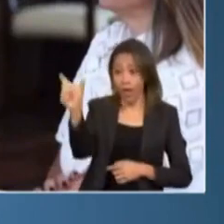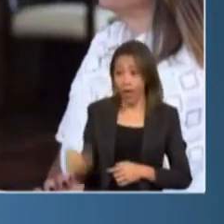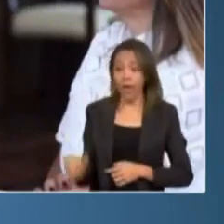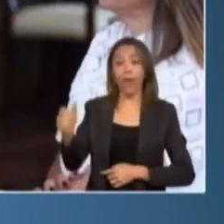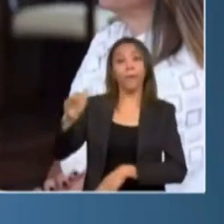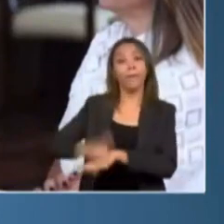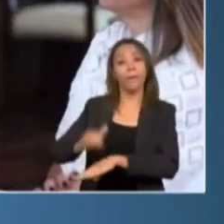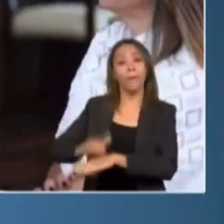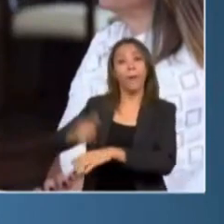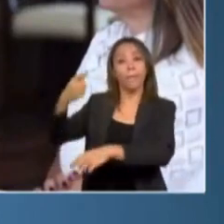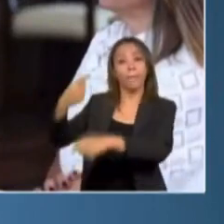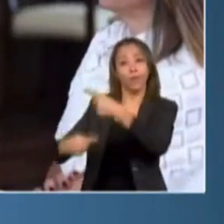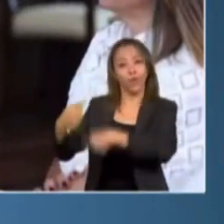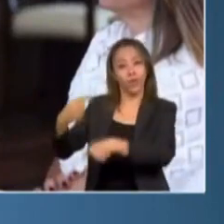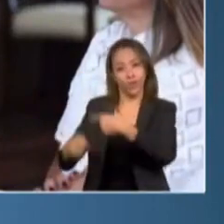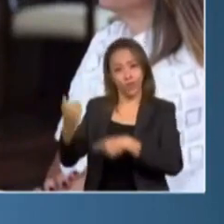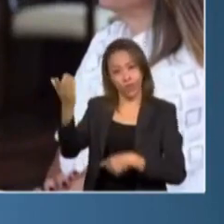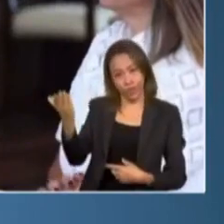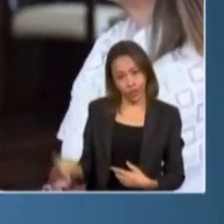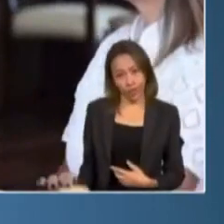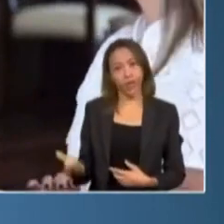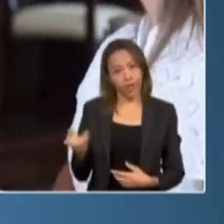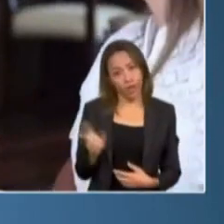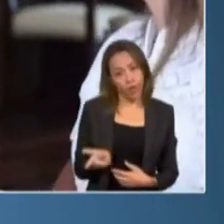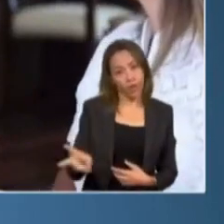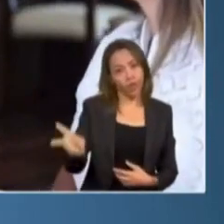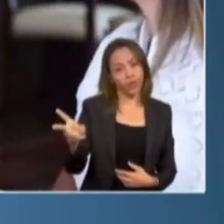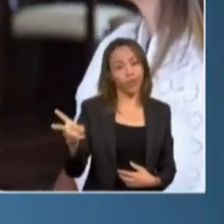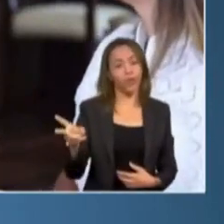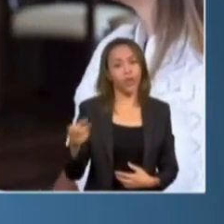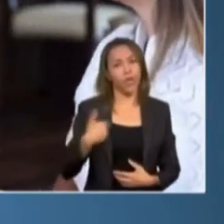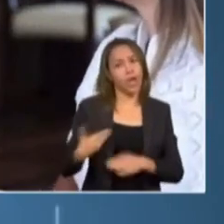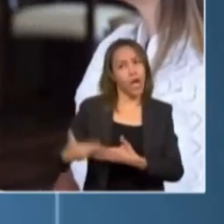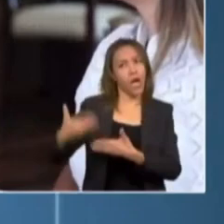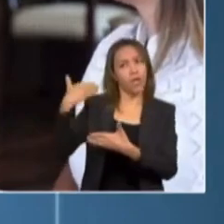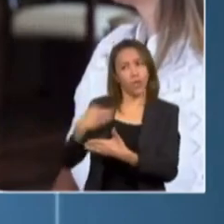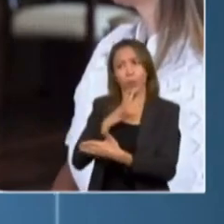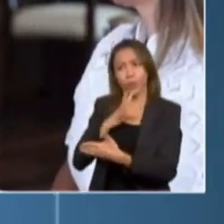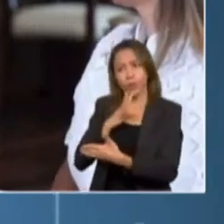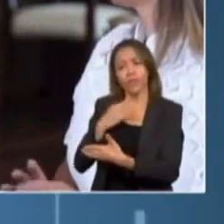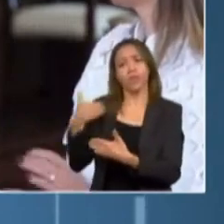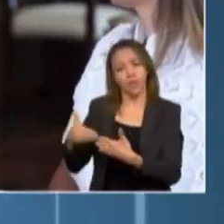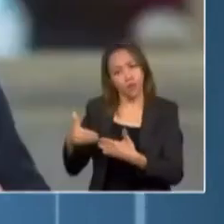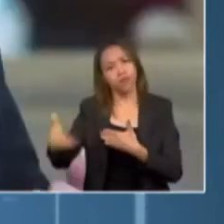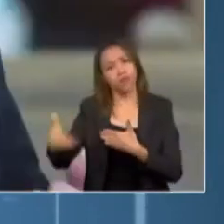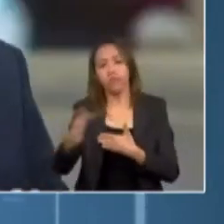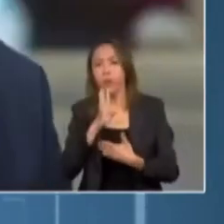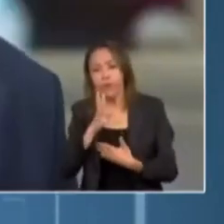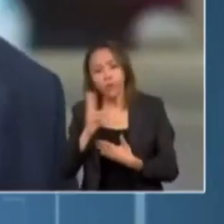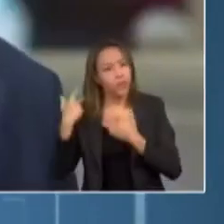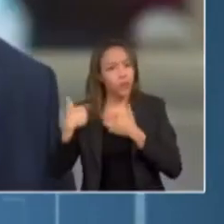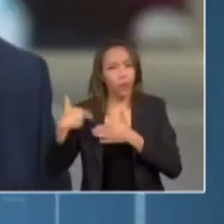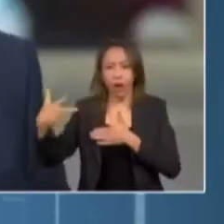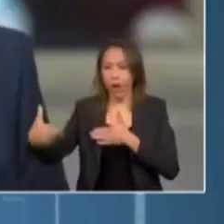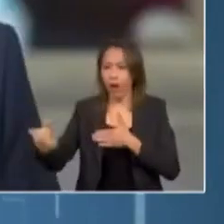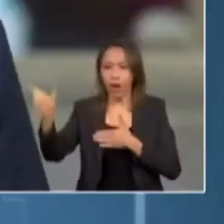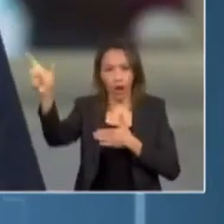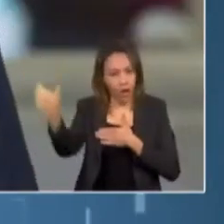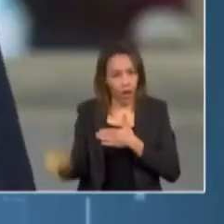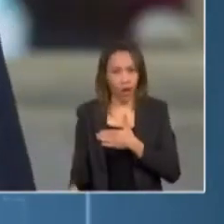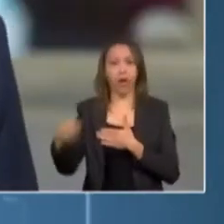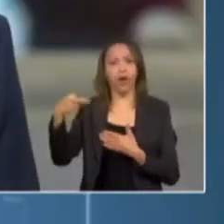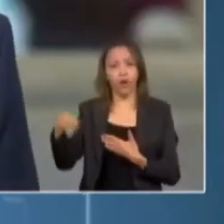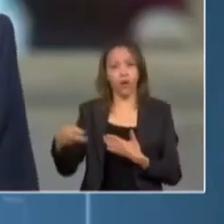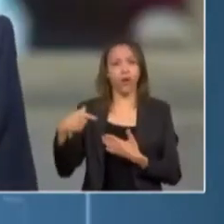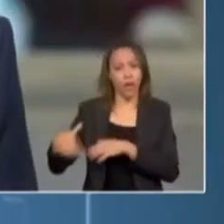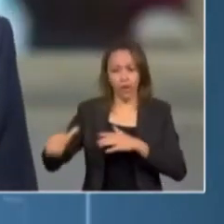tudo isso teve um momento na hora da conversa que ele usou até o palavrão para dizer que fica muita raiva